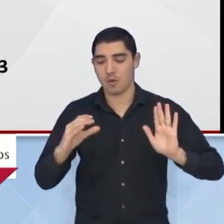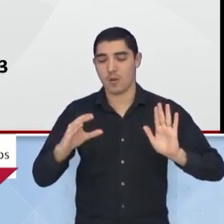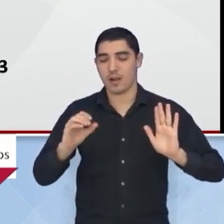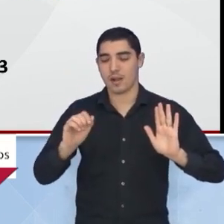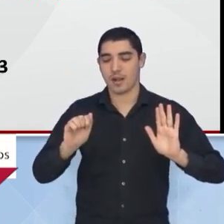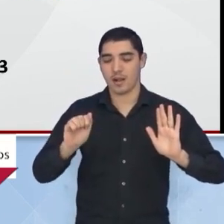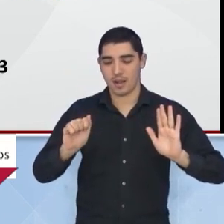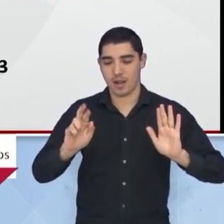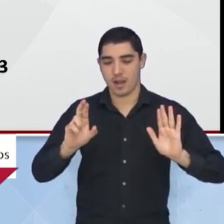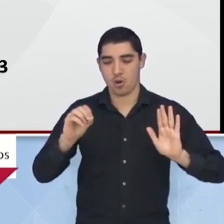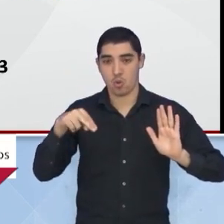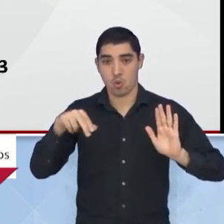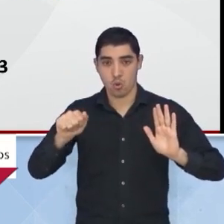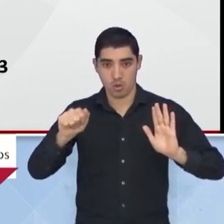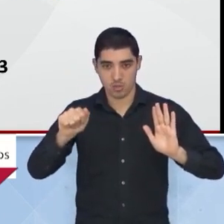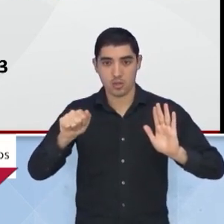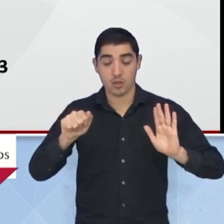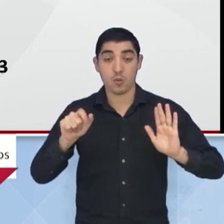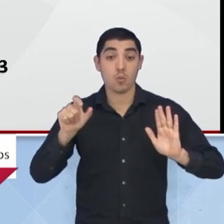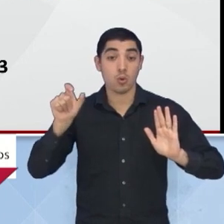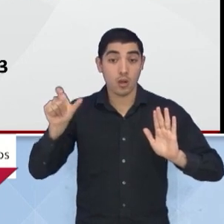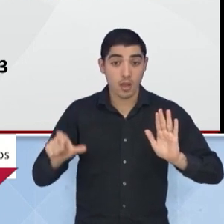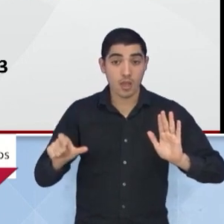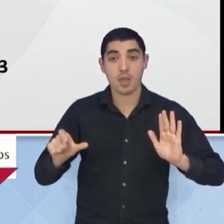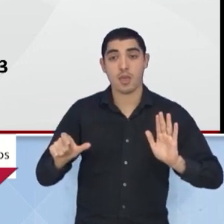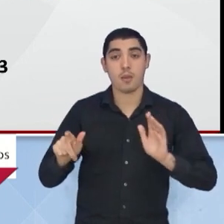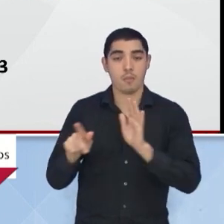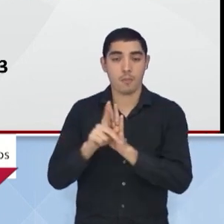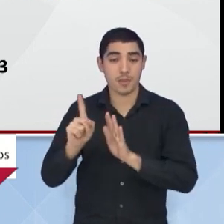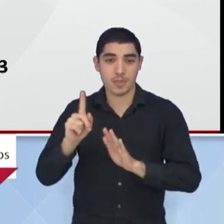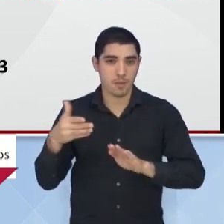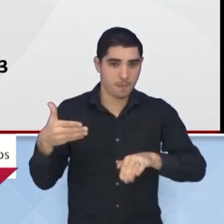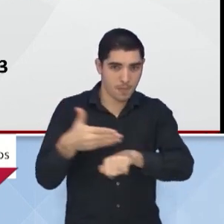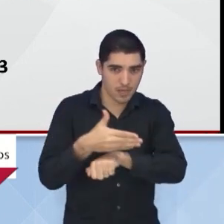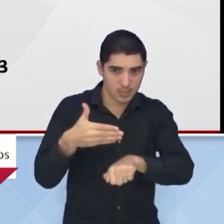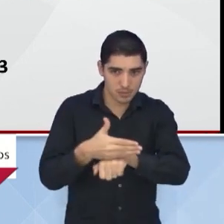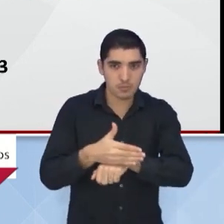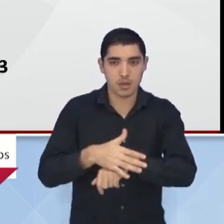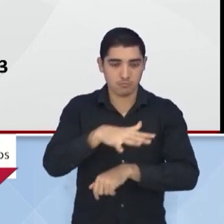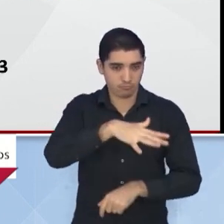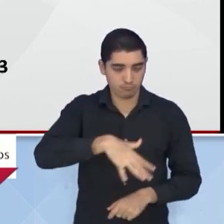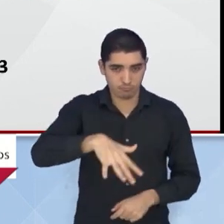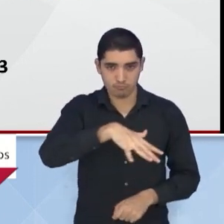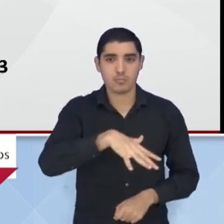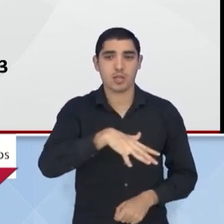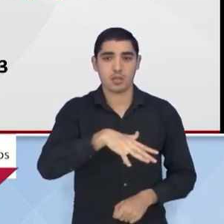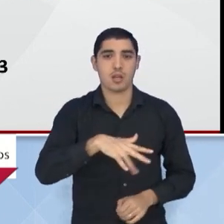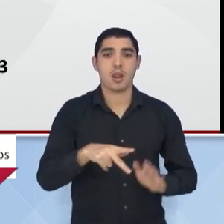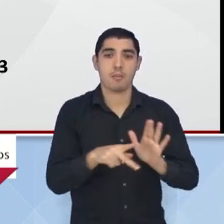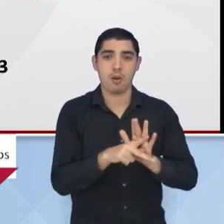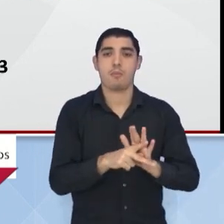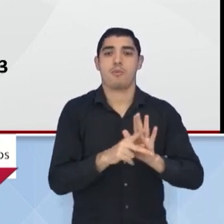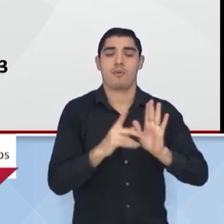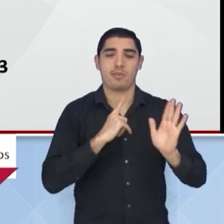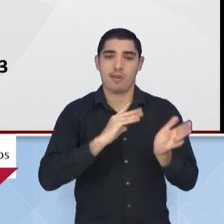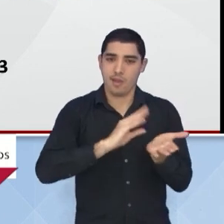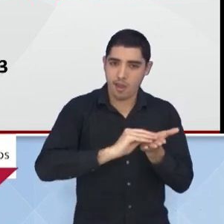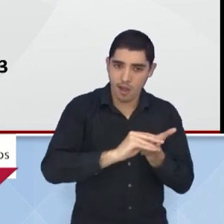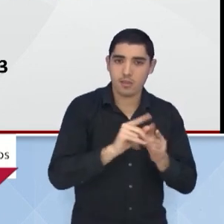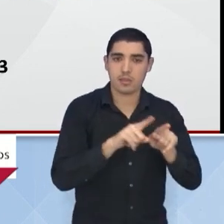Legislativa permitindo a Adesão como não participante carona e ógãos entidades de administração pública Municipal a ata de regist de PR